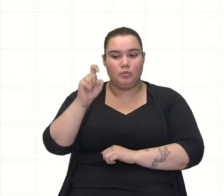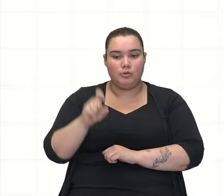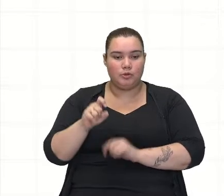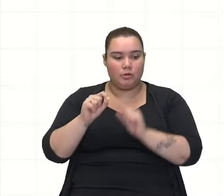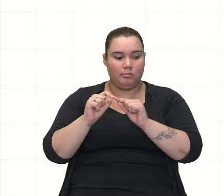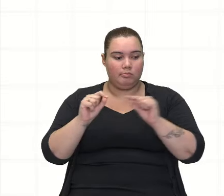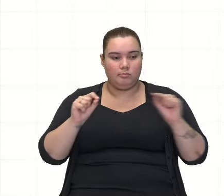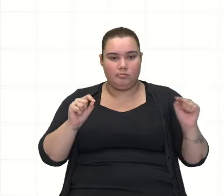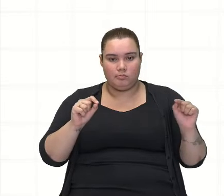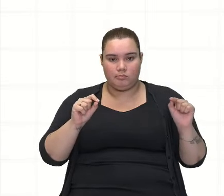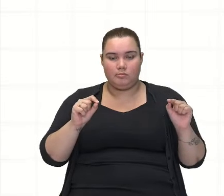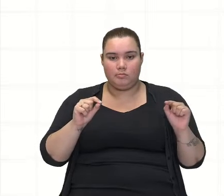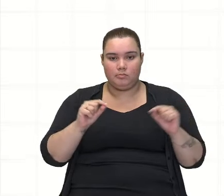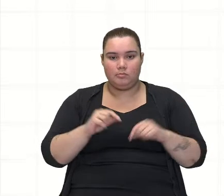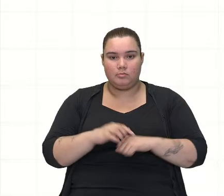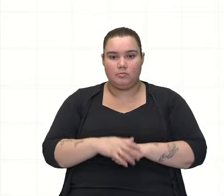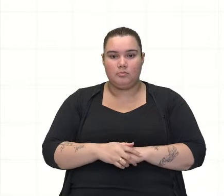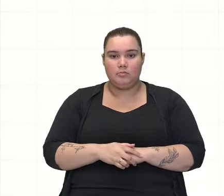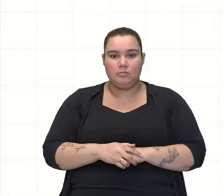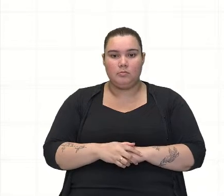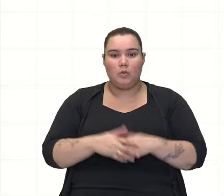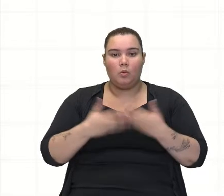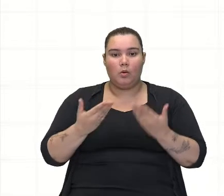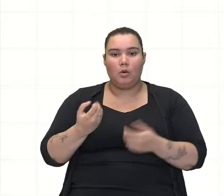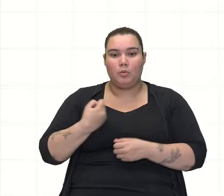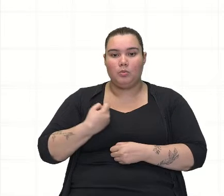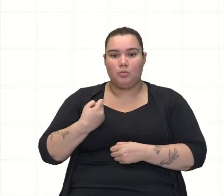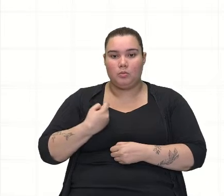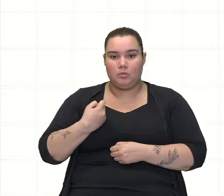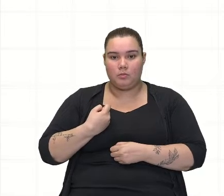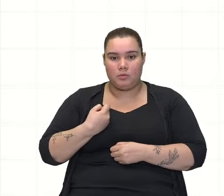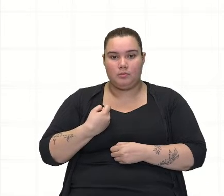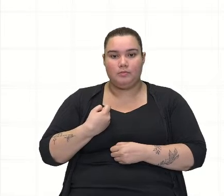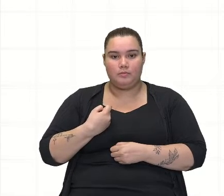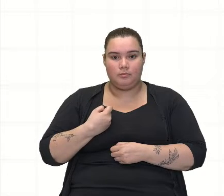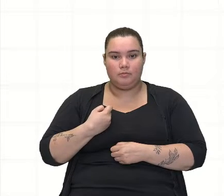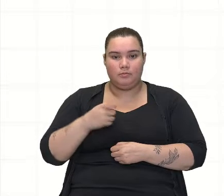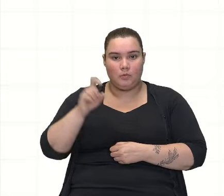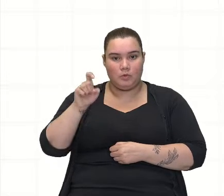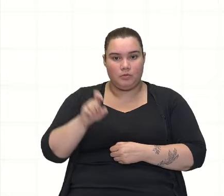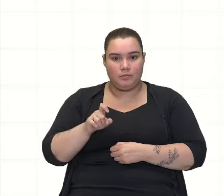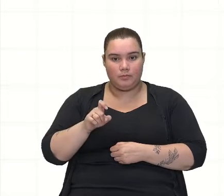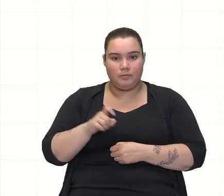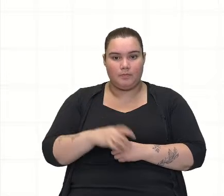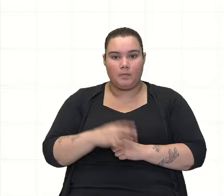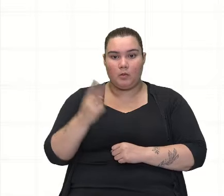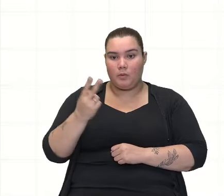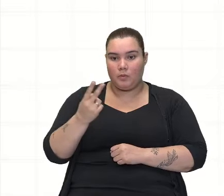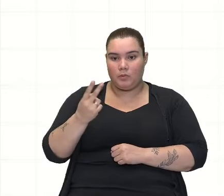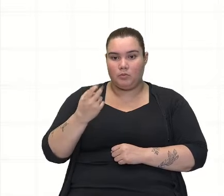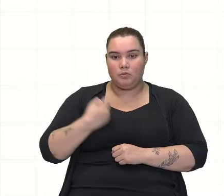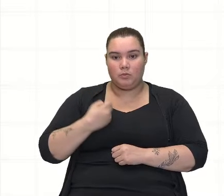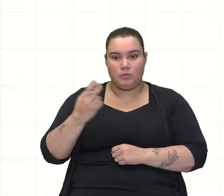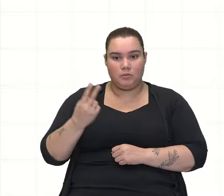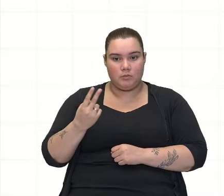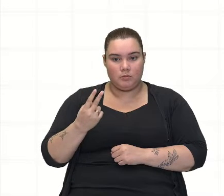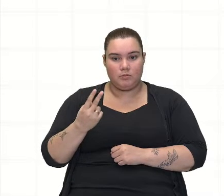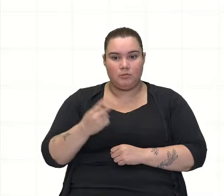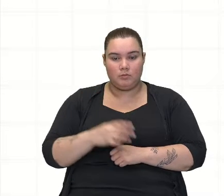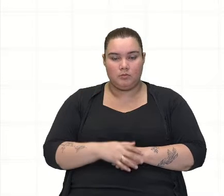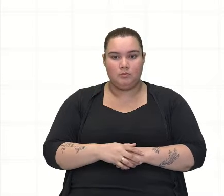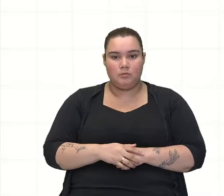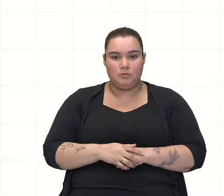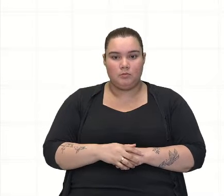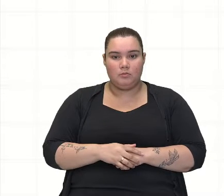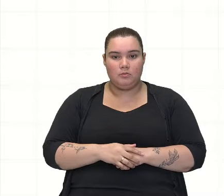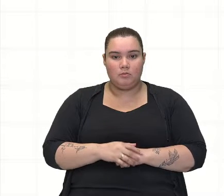horizontal. O X, qual é o valor aqui no X? 2. Agora,